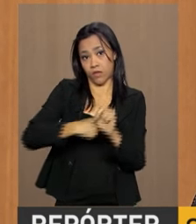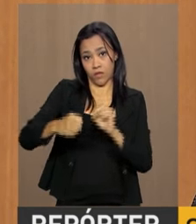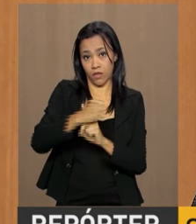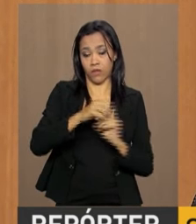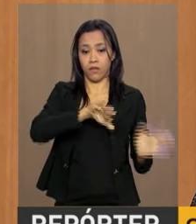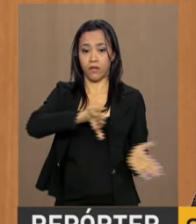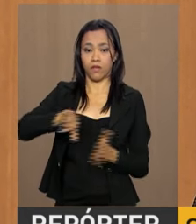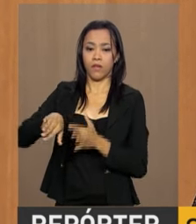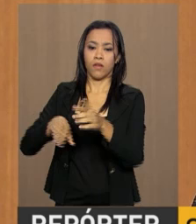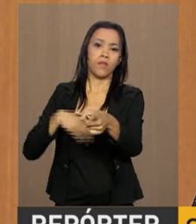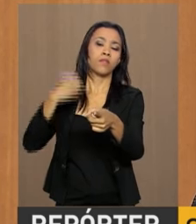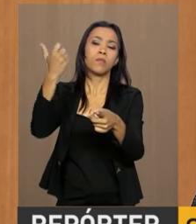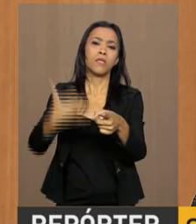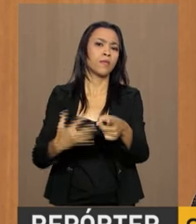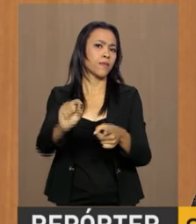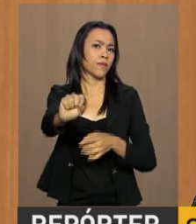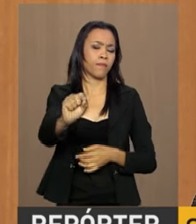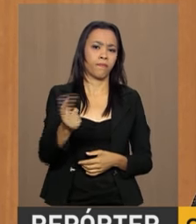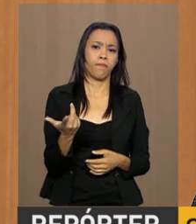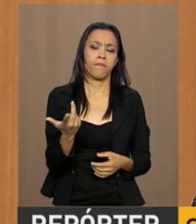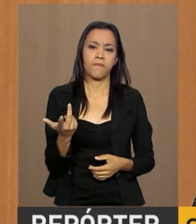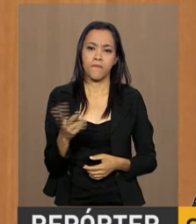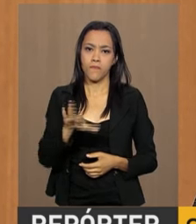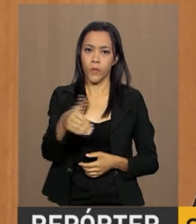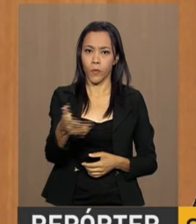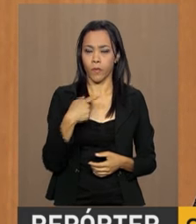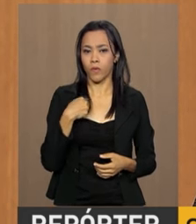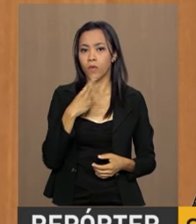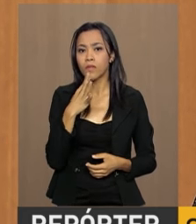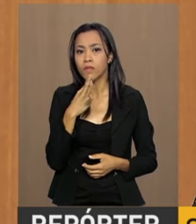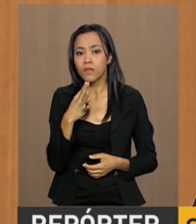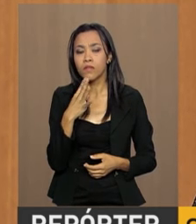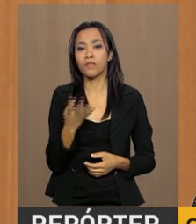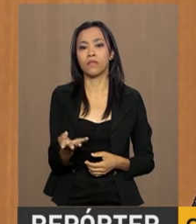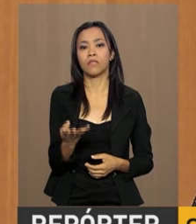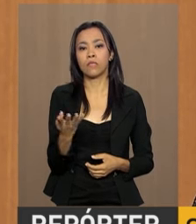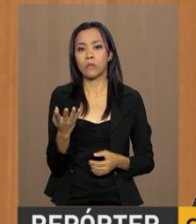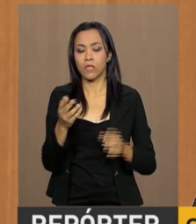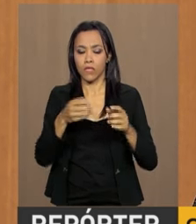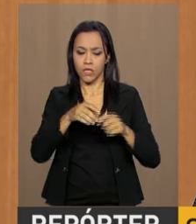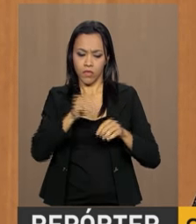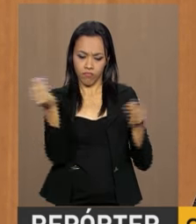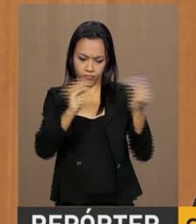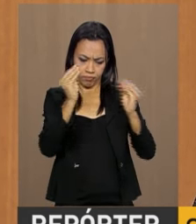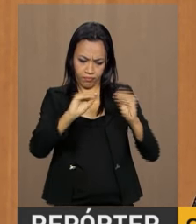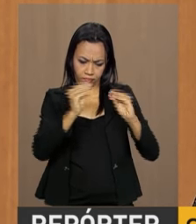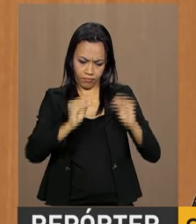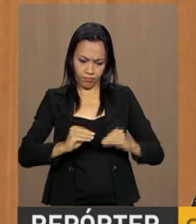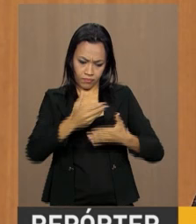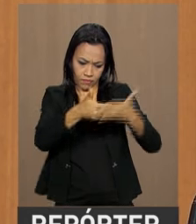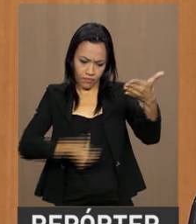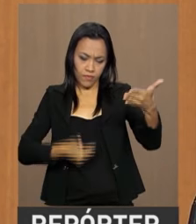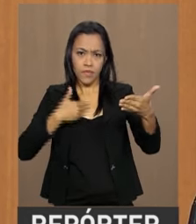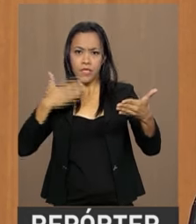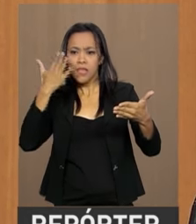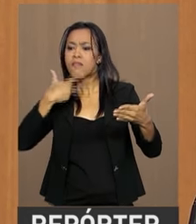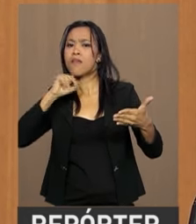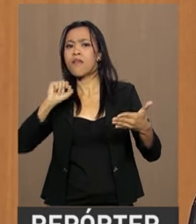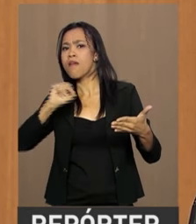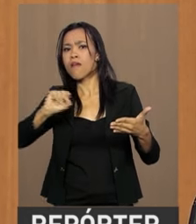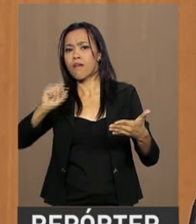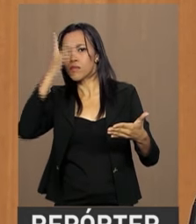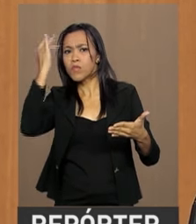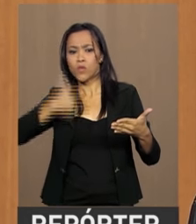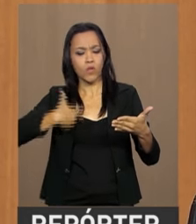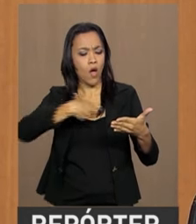propiciar exatamente que a partir do conhecimento, do cadastro, que faz com que saibamos quem são as pessoas